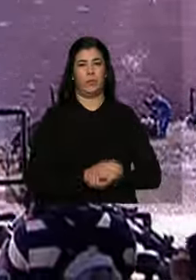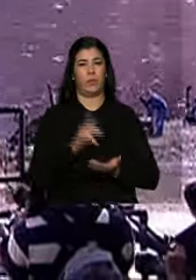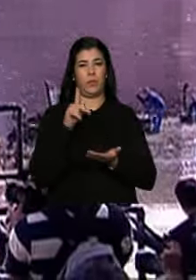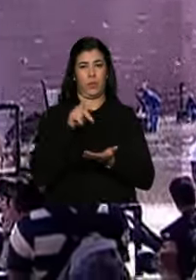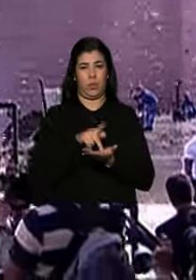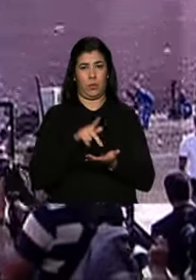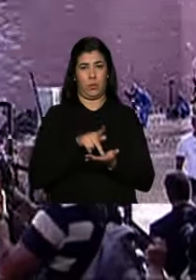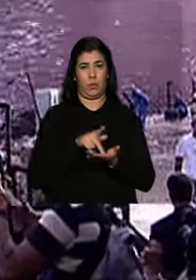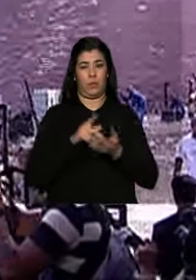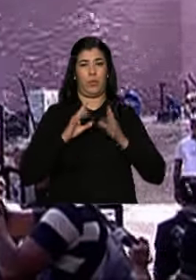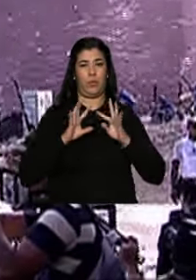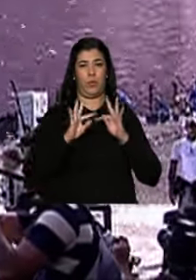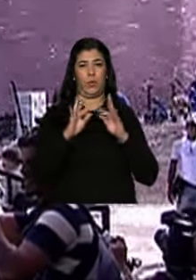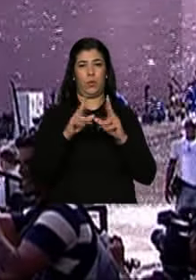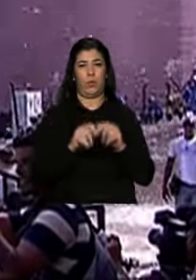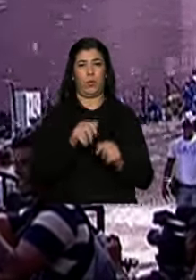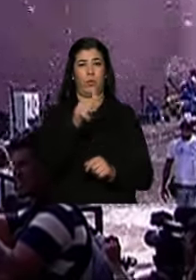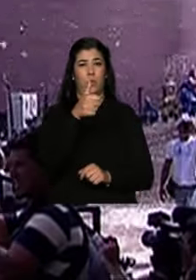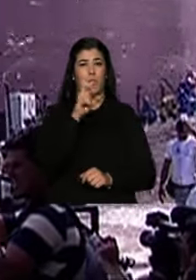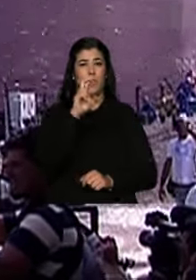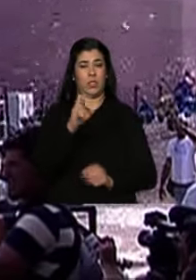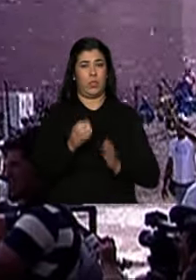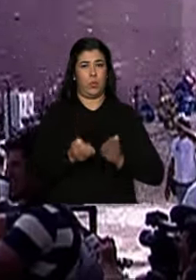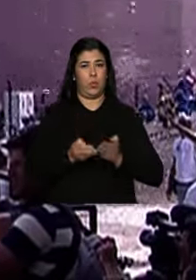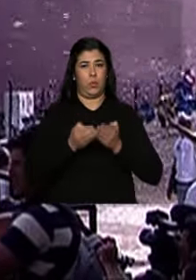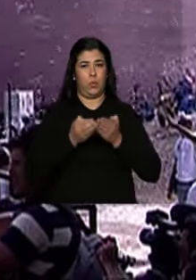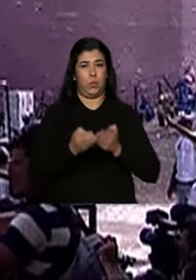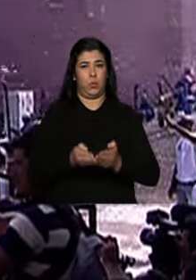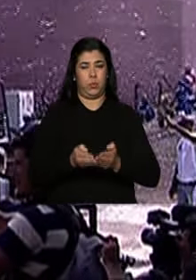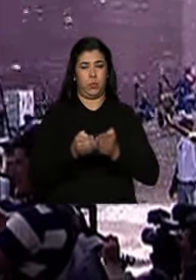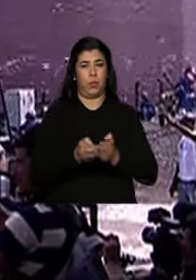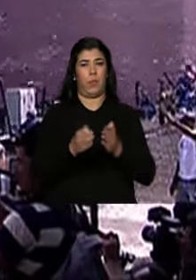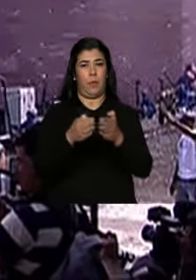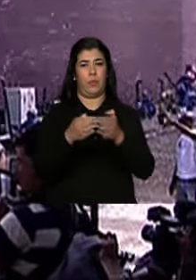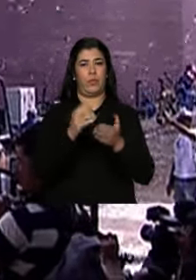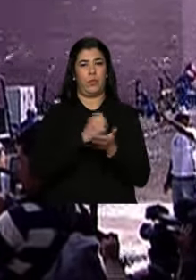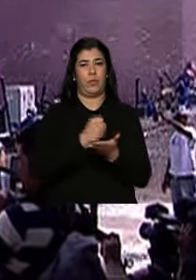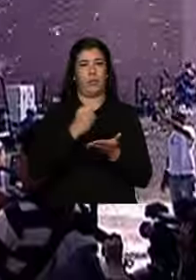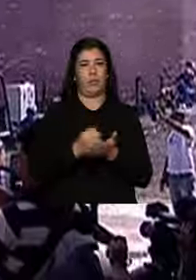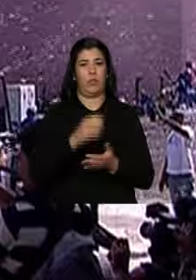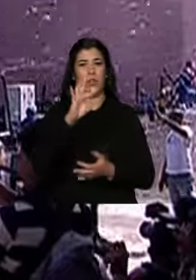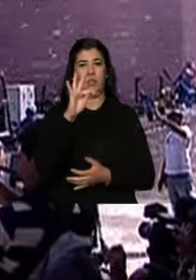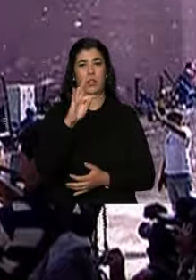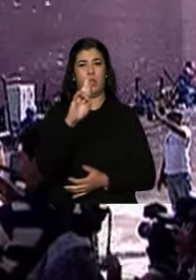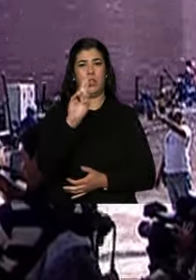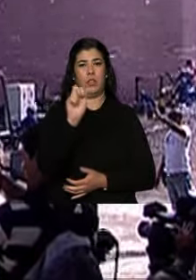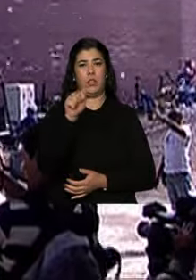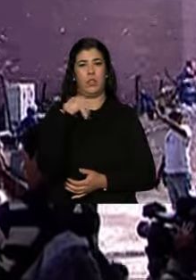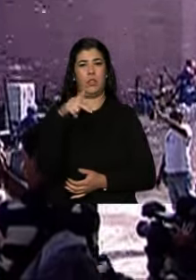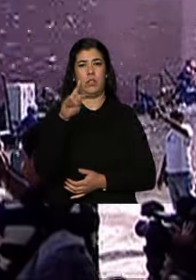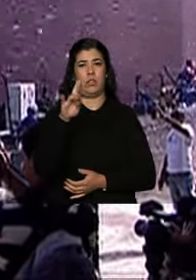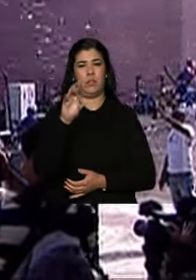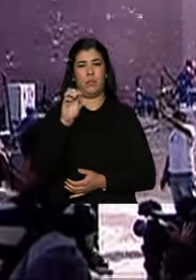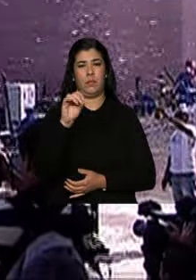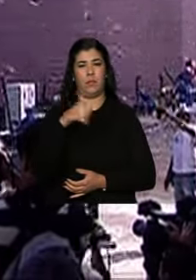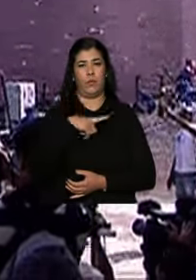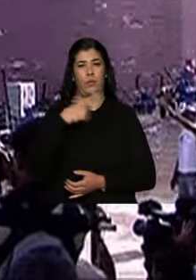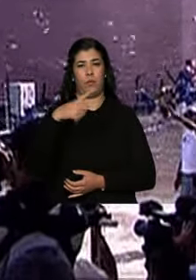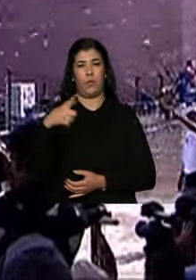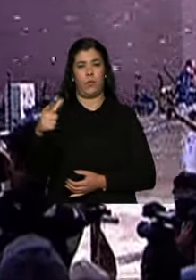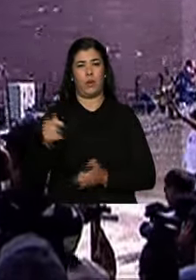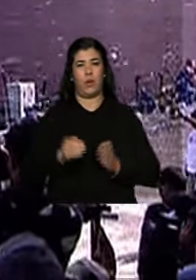Atualmente, um total de 15 navios encomendados pela Transpetro a estaleiros nacionais estão